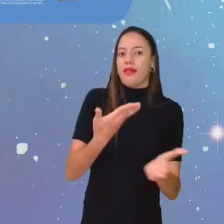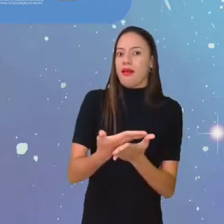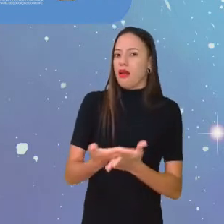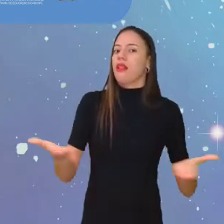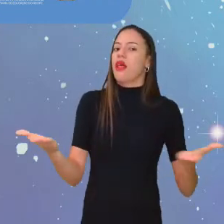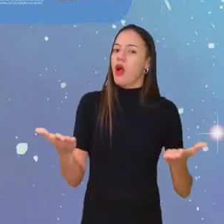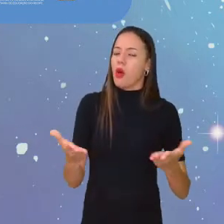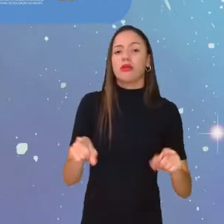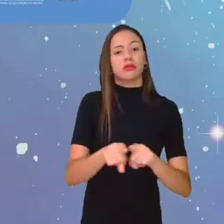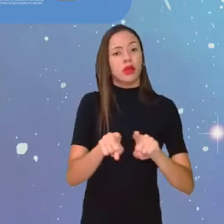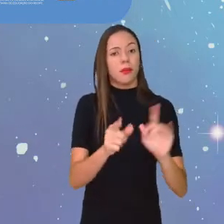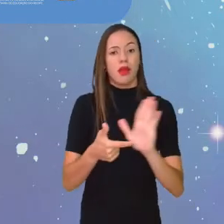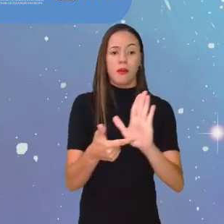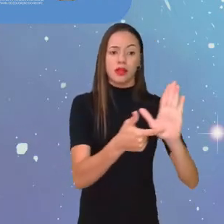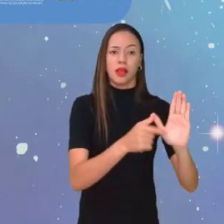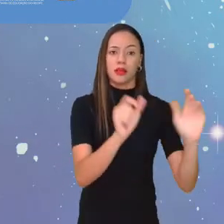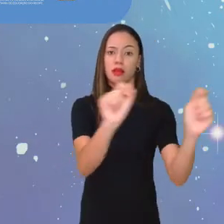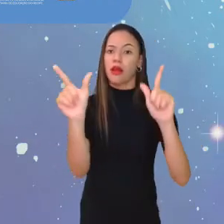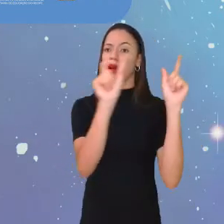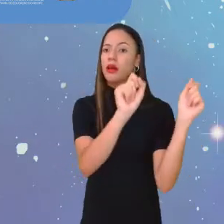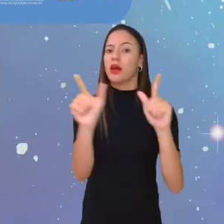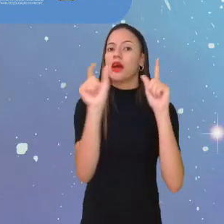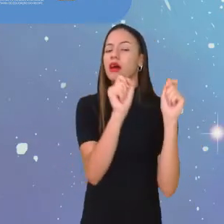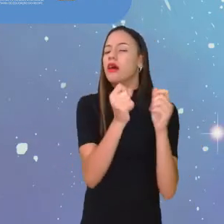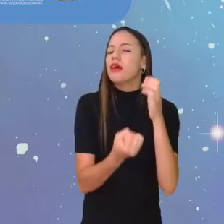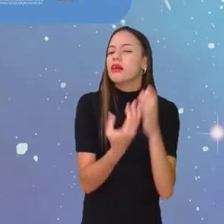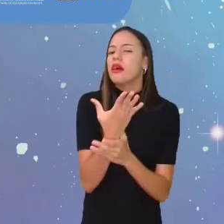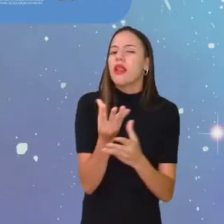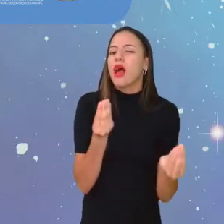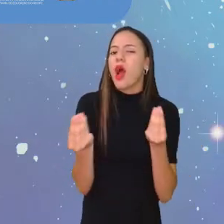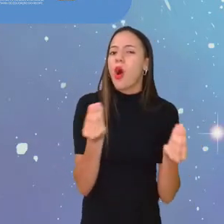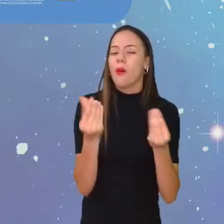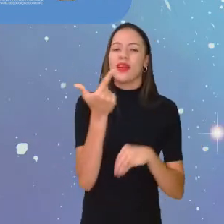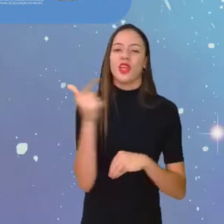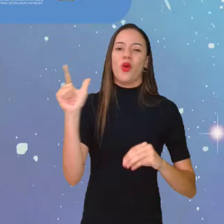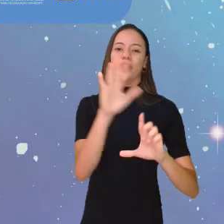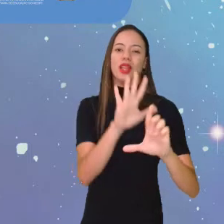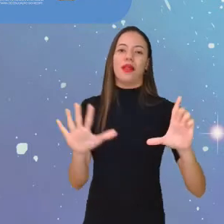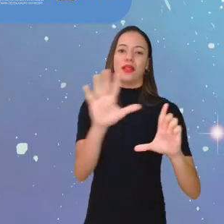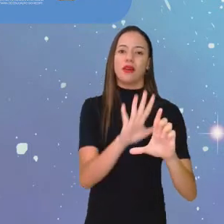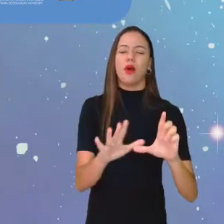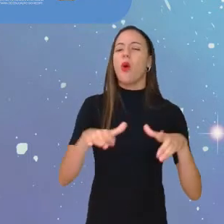por exemplo, também elas são feitas em outra plataforma que ela é guardada